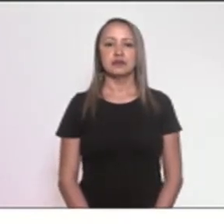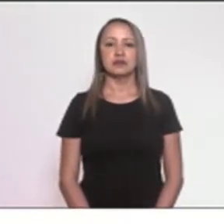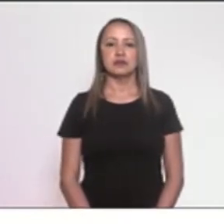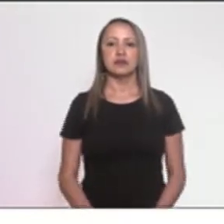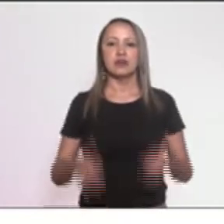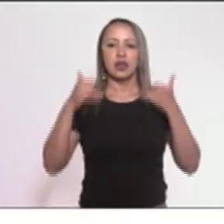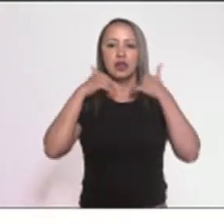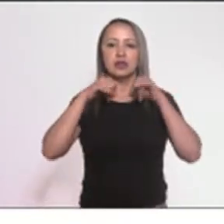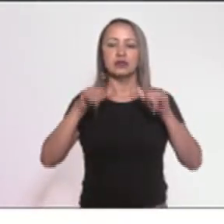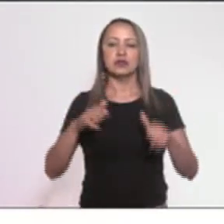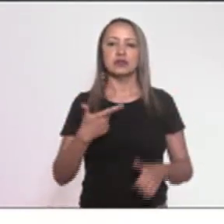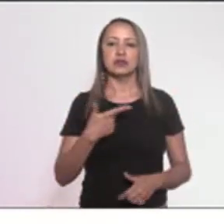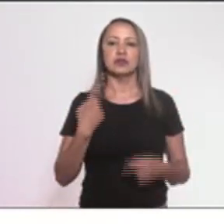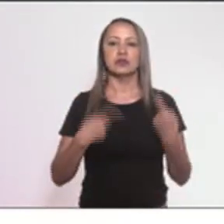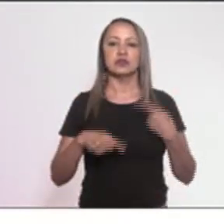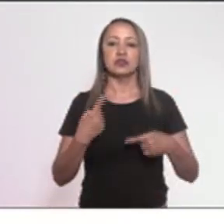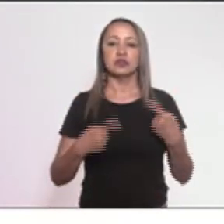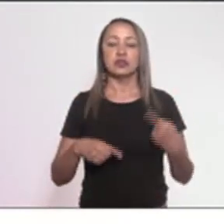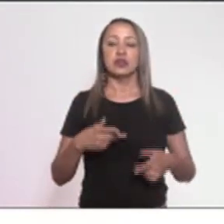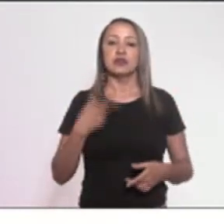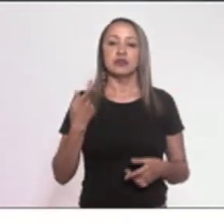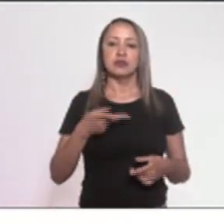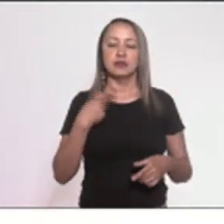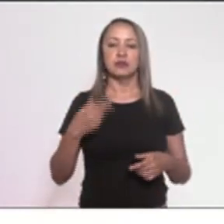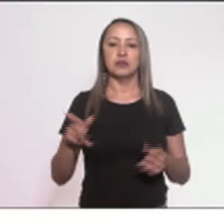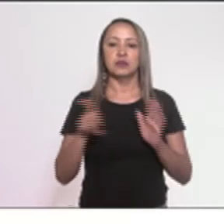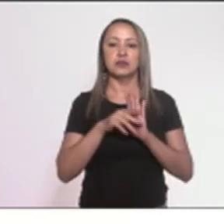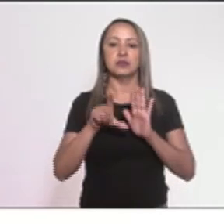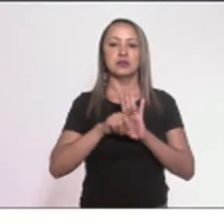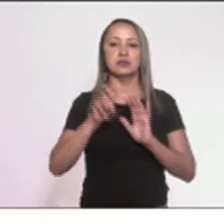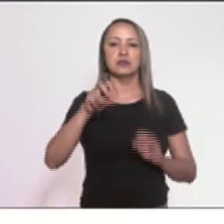Anuncio, em segunda discussão, redação do vencido, assim emendado, projeto de lei